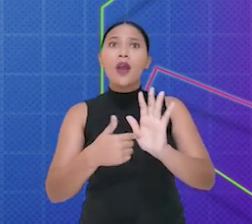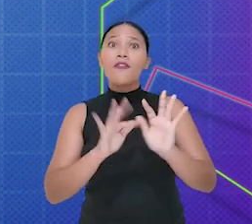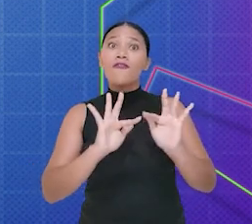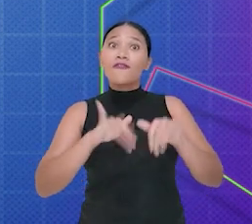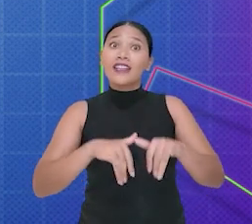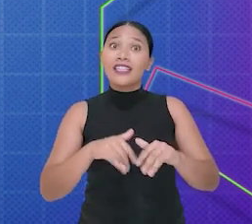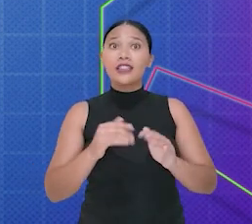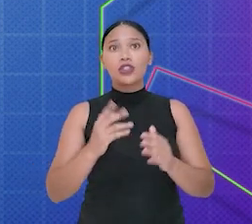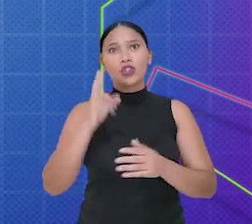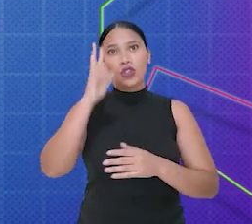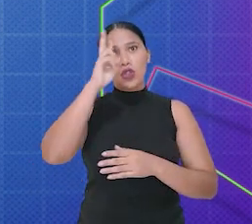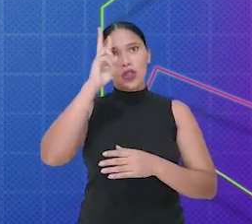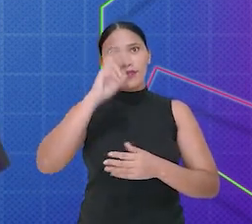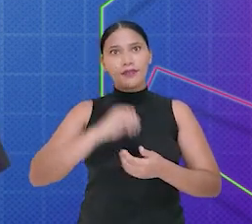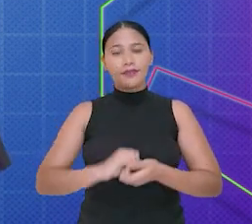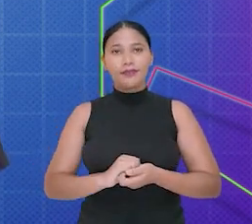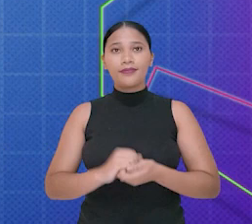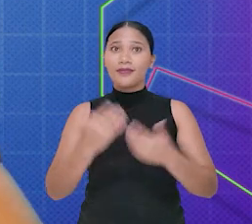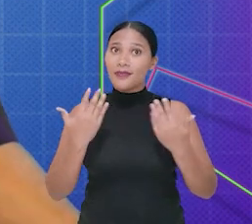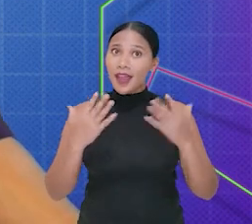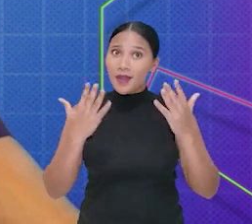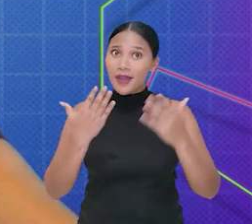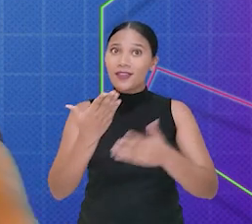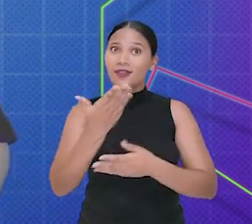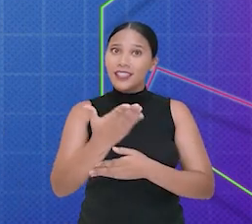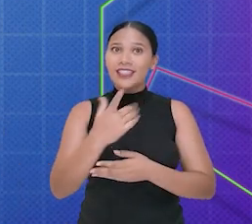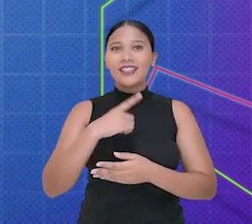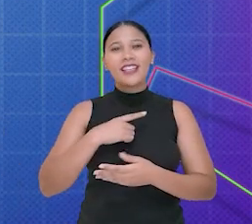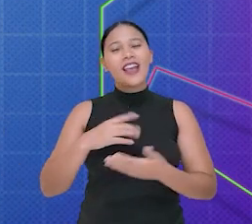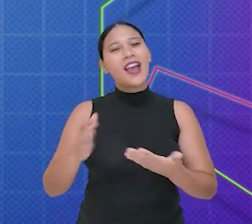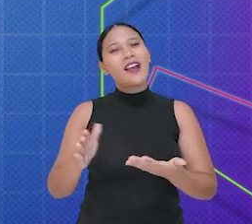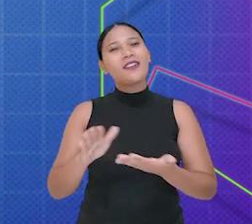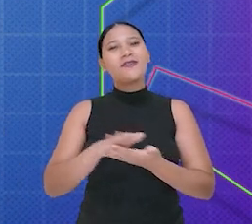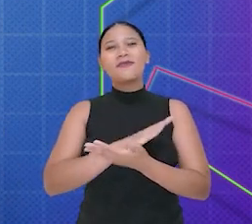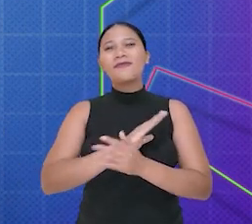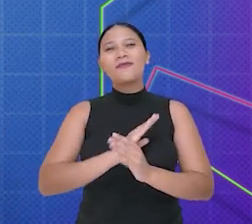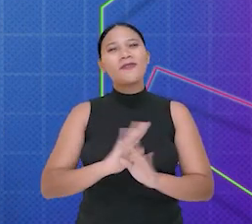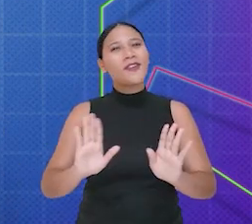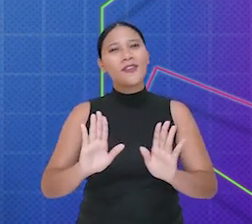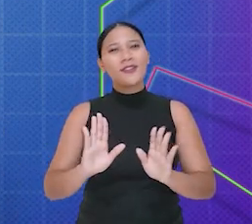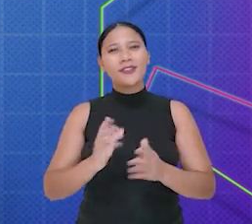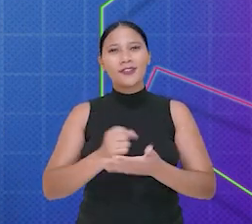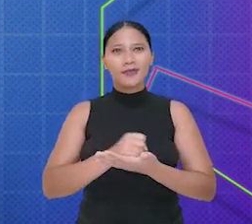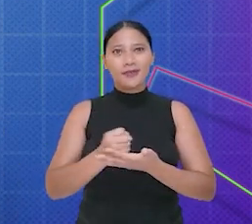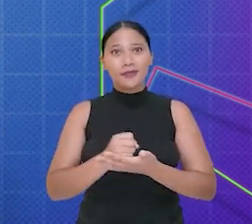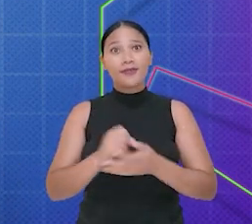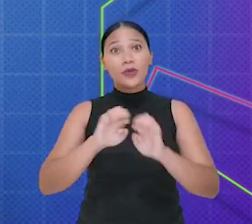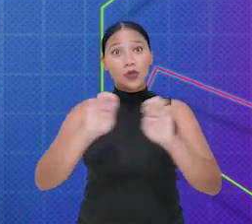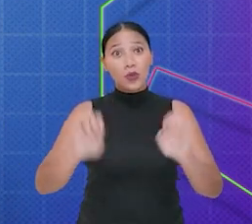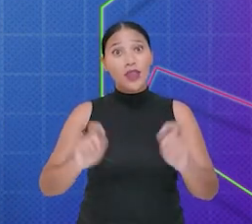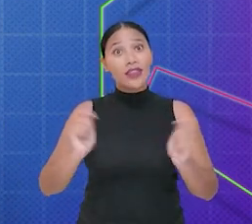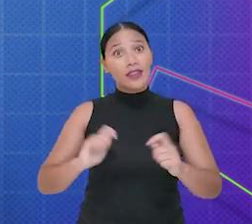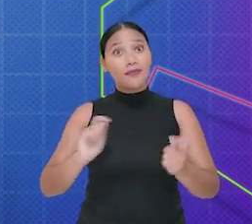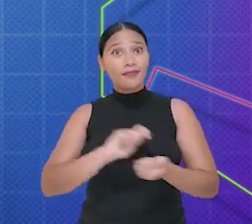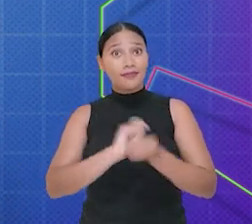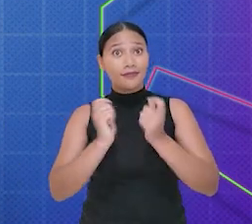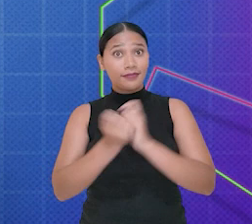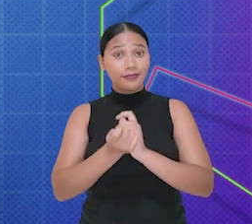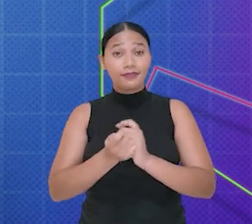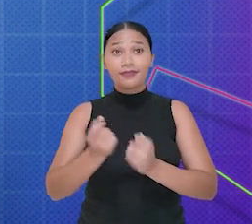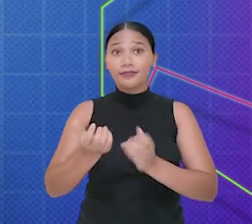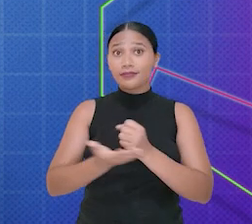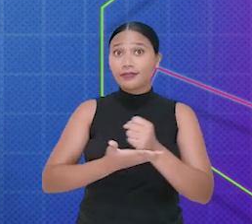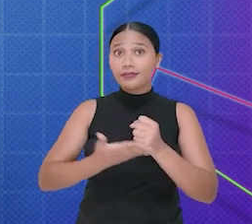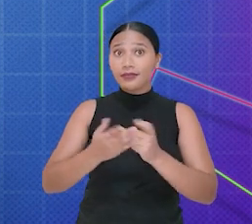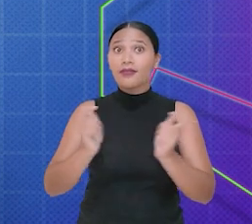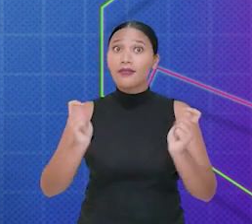apresentado ao final da história. Parabéns, você zerou o jogo! Essa estrutura pode ser adaptada. Essa